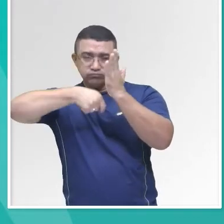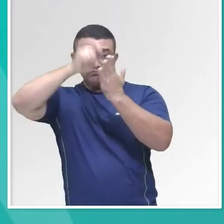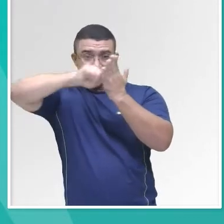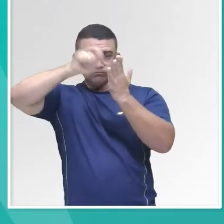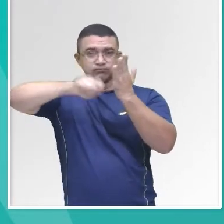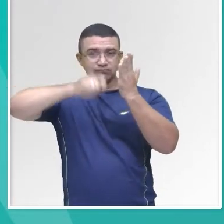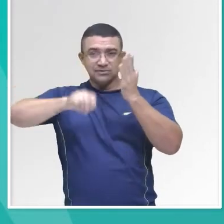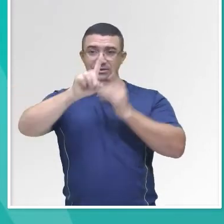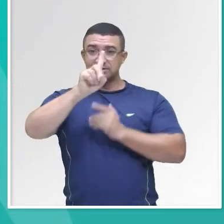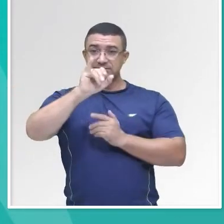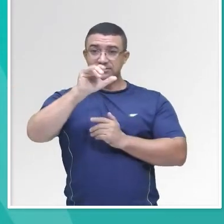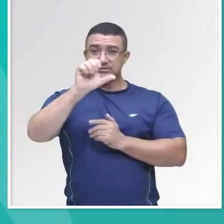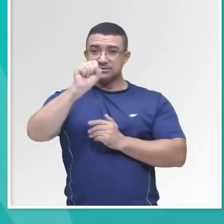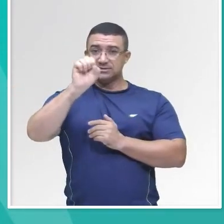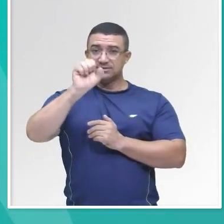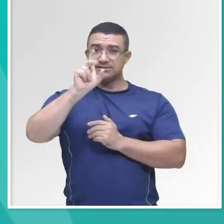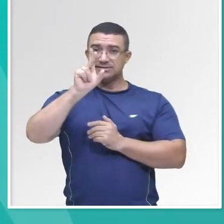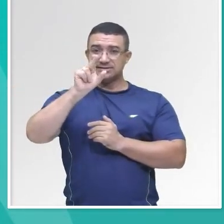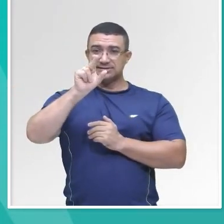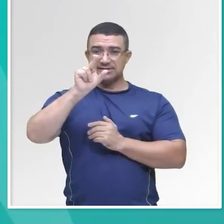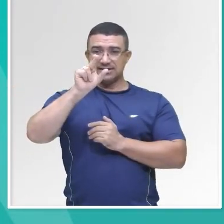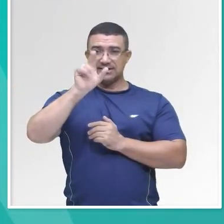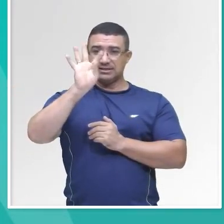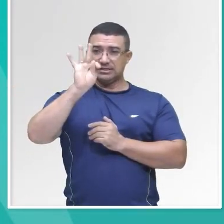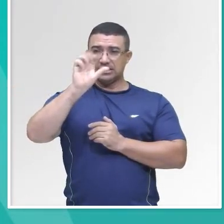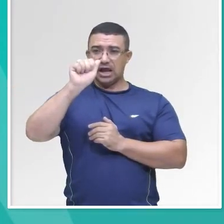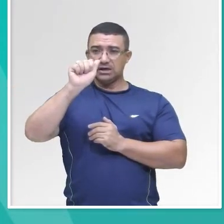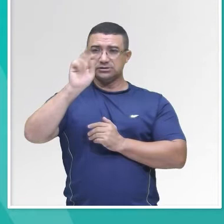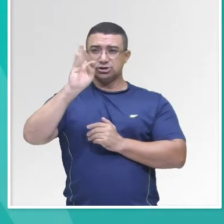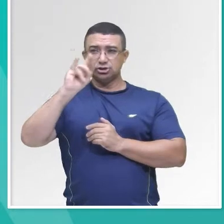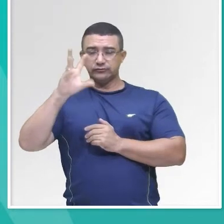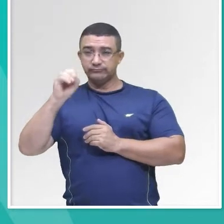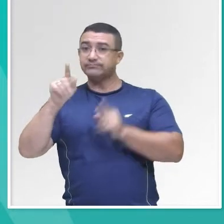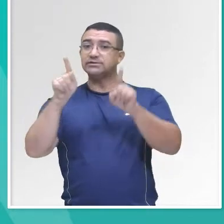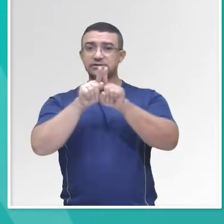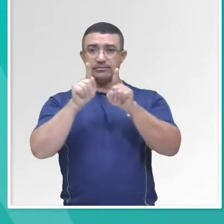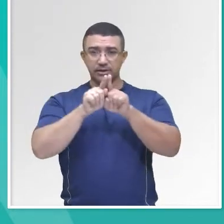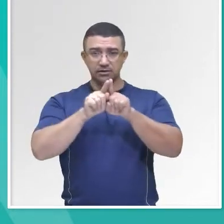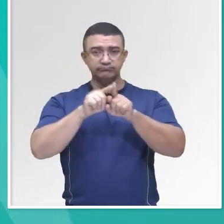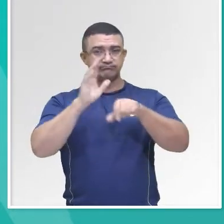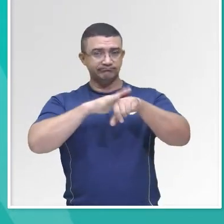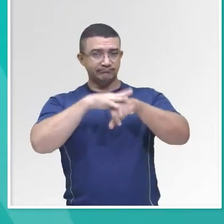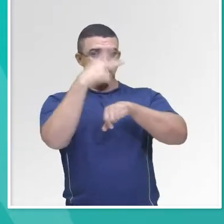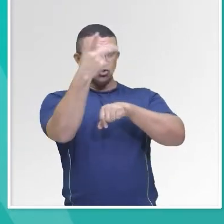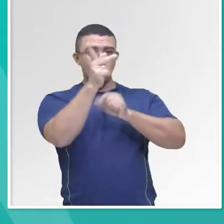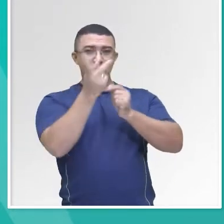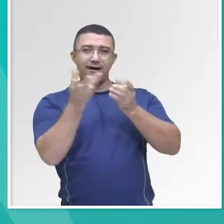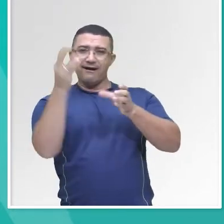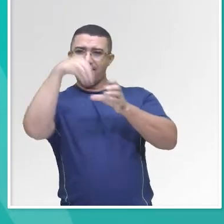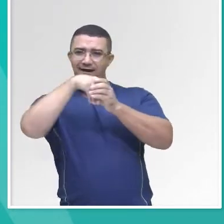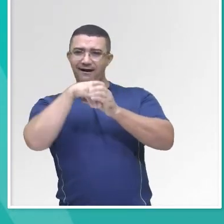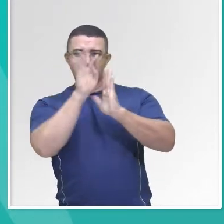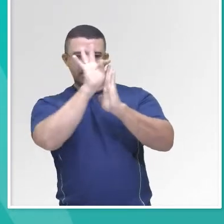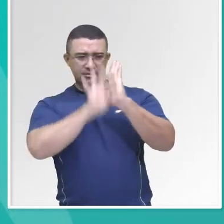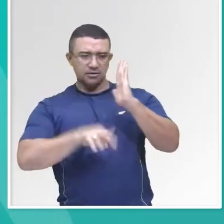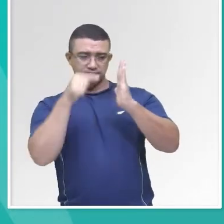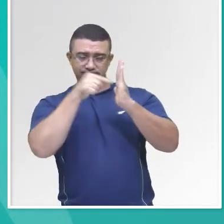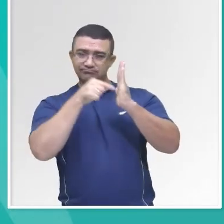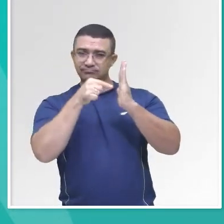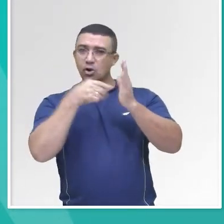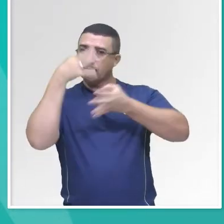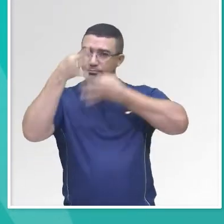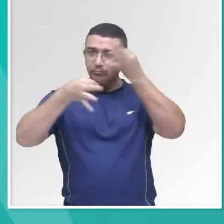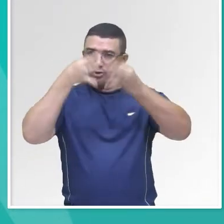e opinativo, tá certo? Então, uma vez, por quê? Porque ele expõe,